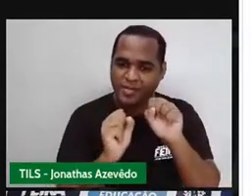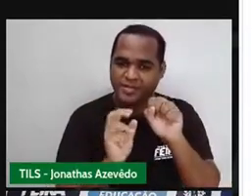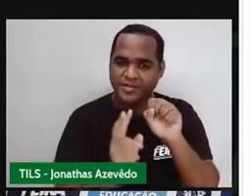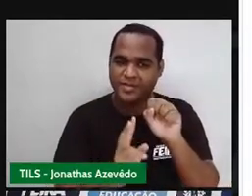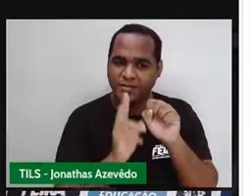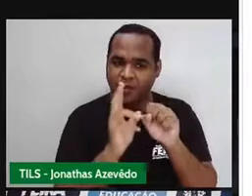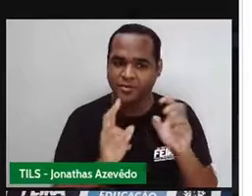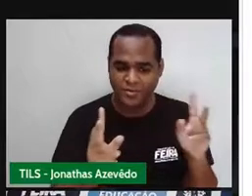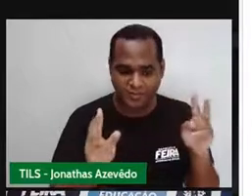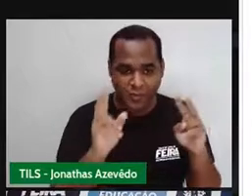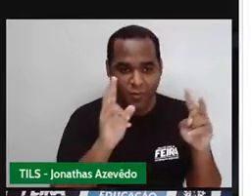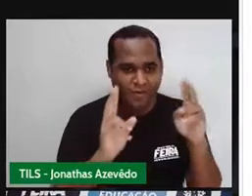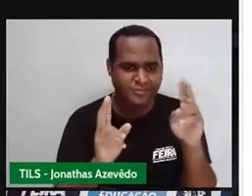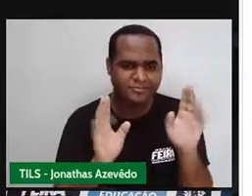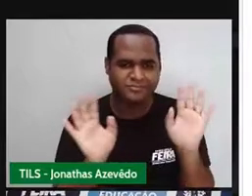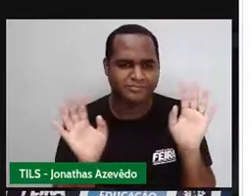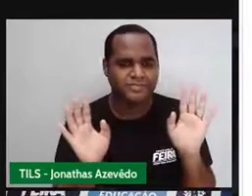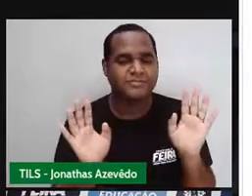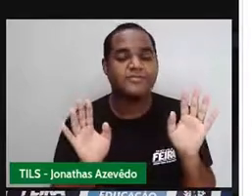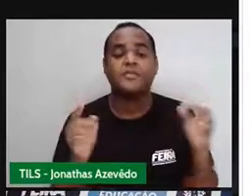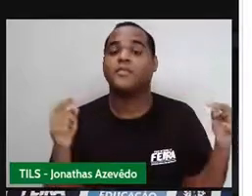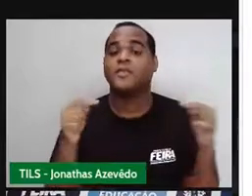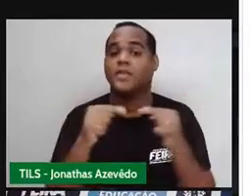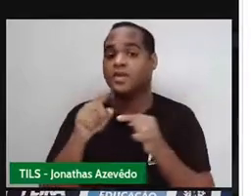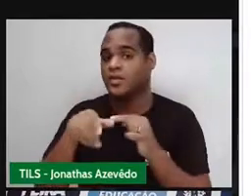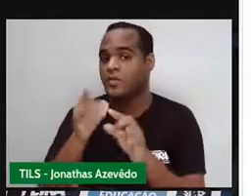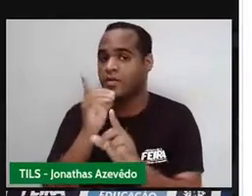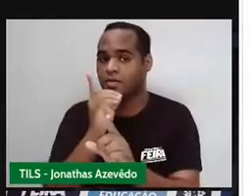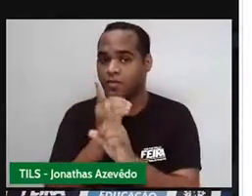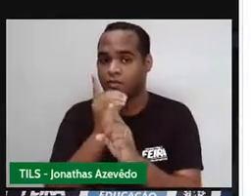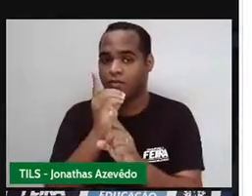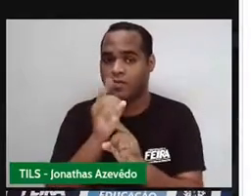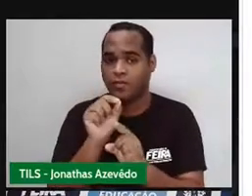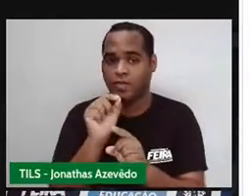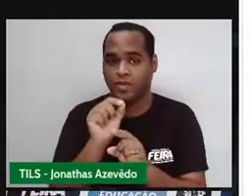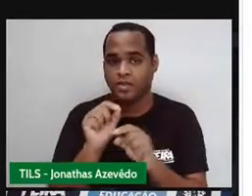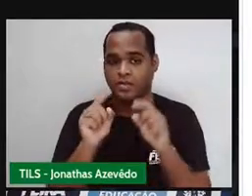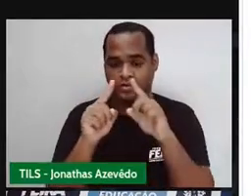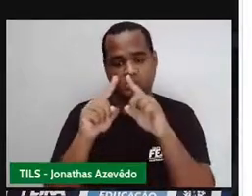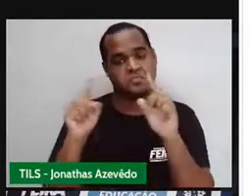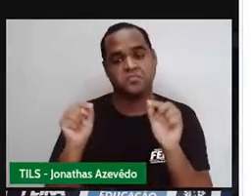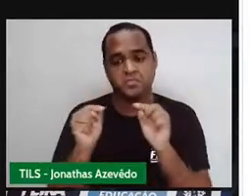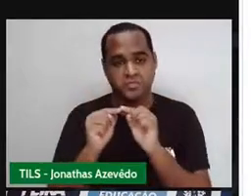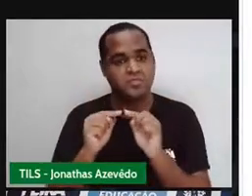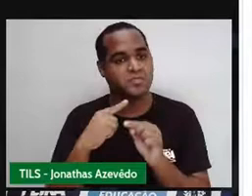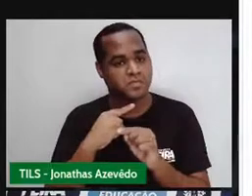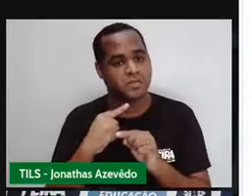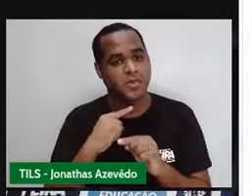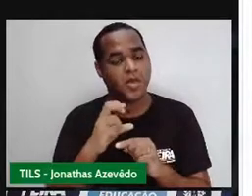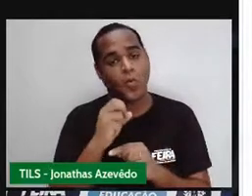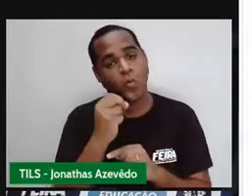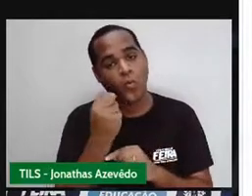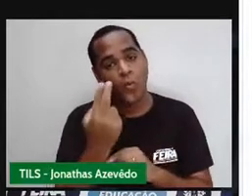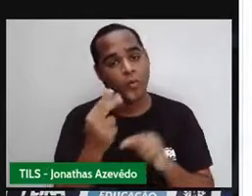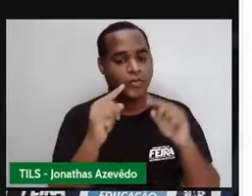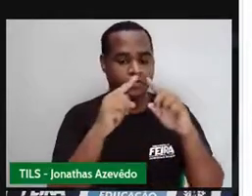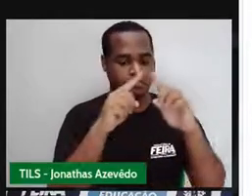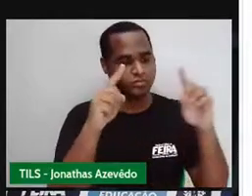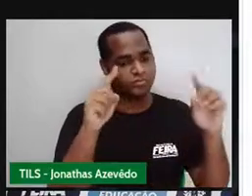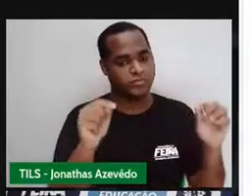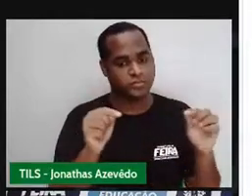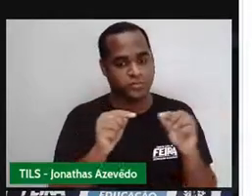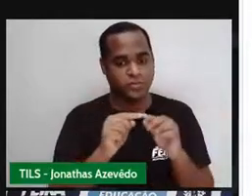gente fazer cortes nessas figuras a gente encontre retângulos o ou quadrados